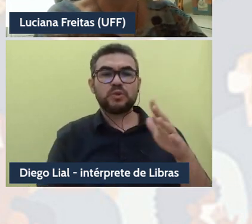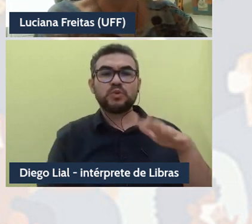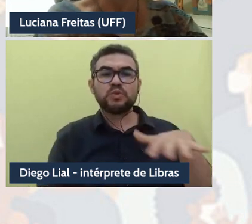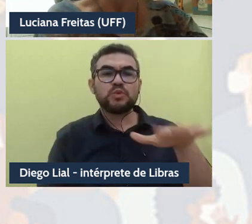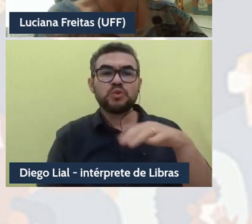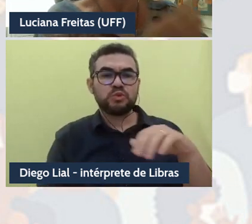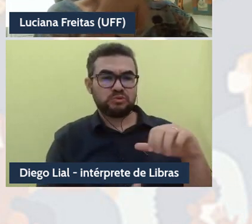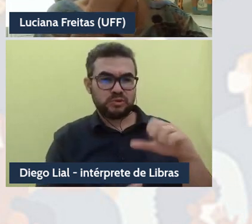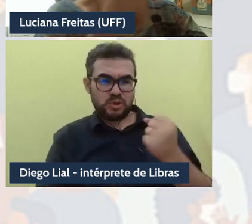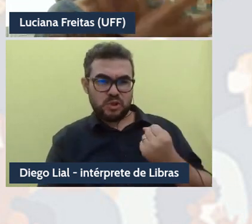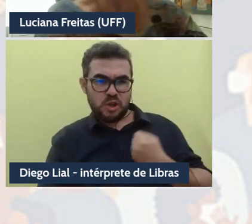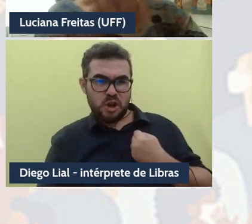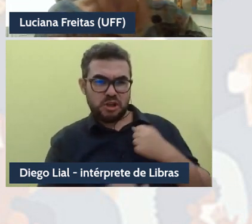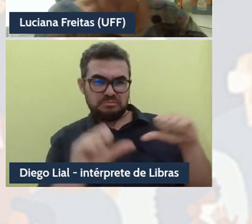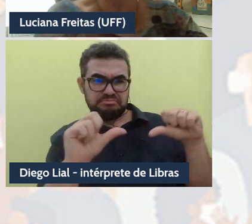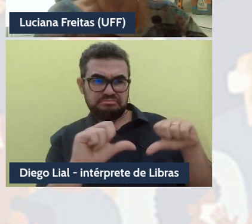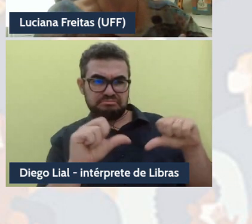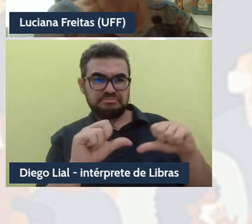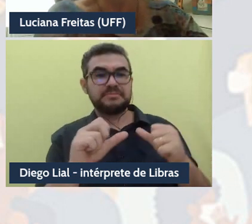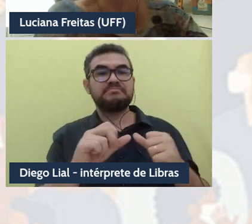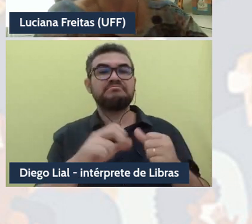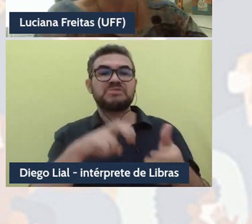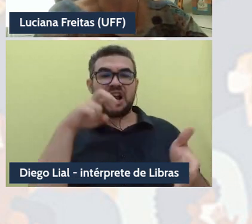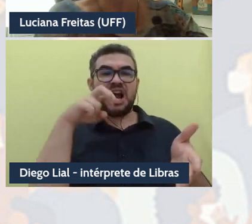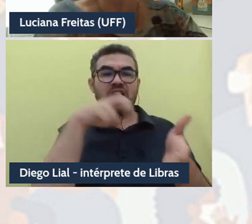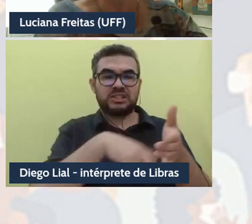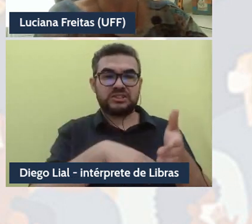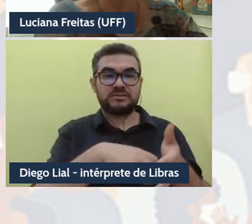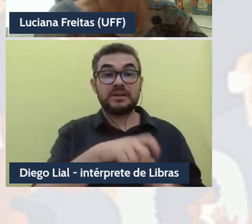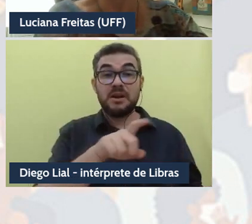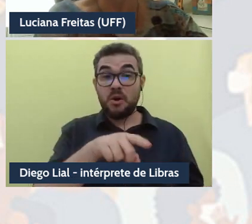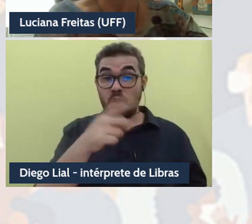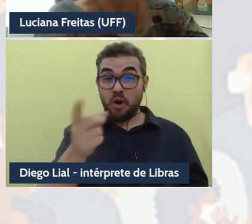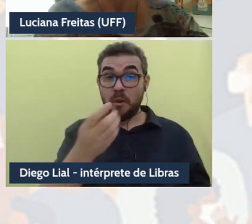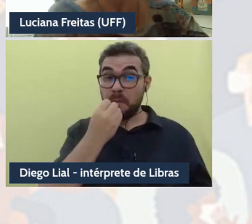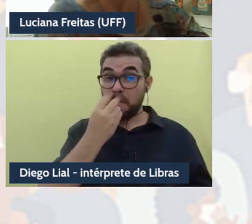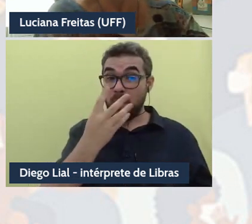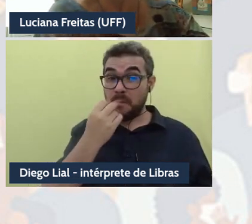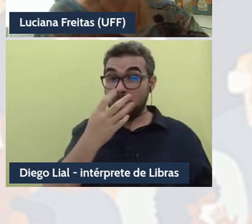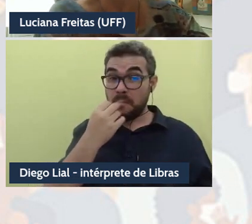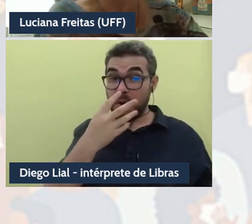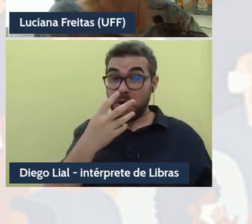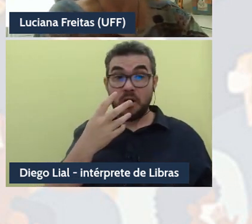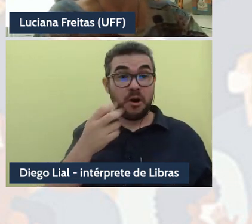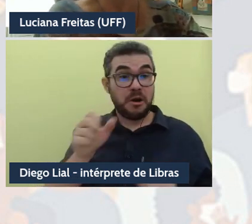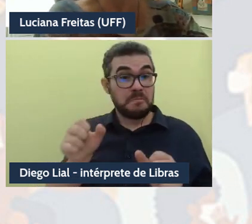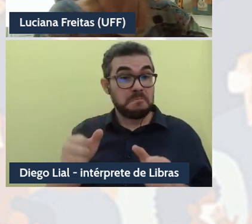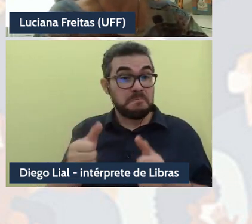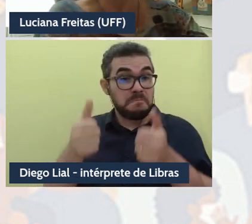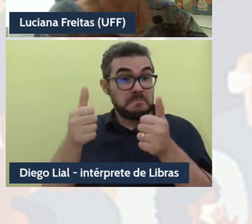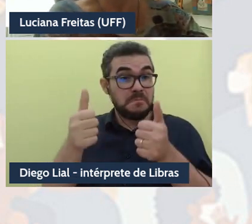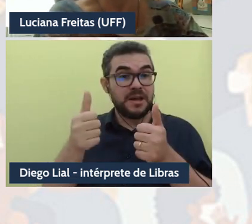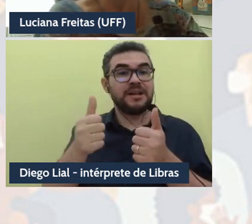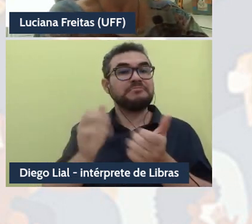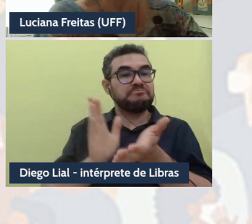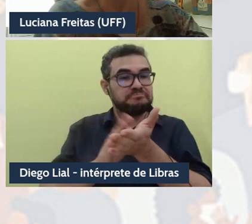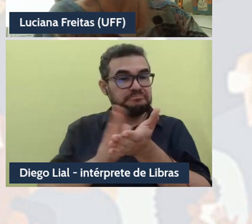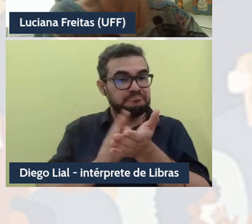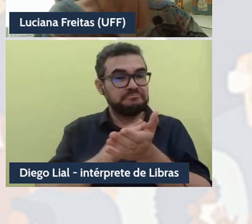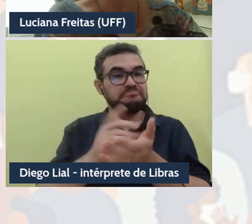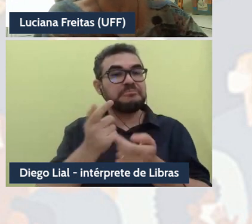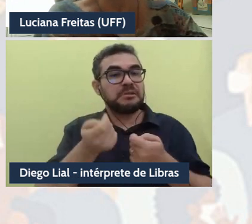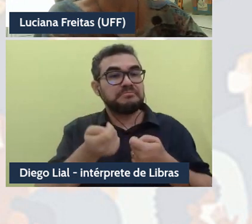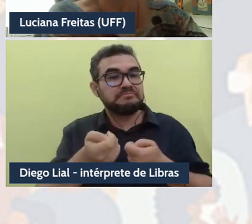se saiu bem, né? O que é uma grande incoerência, né? Porque se você faz um exame externo e o resultado de uma determinada escola é ruim, essa